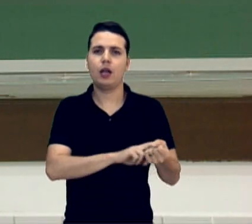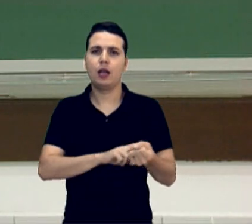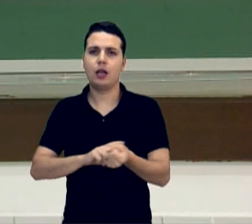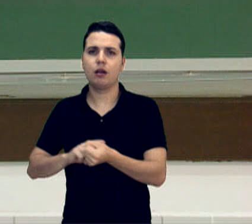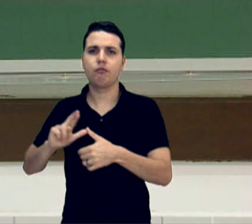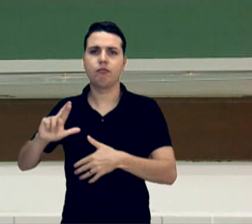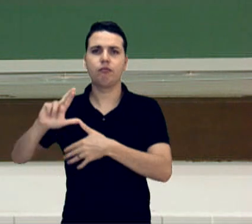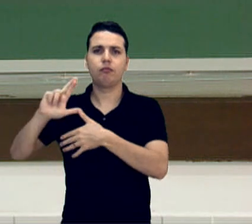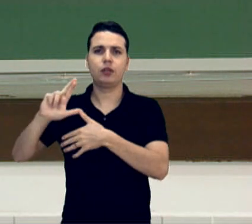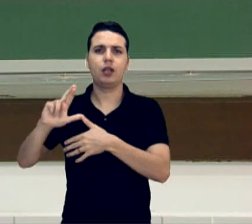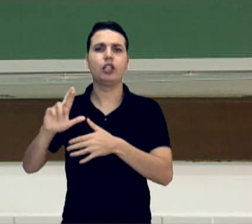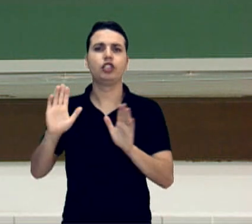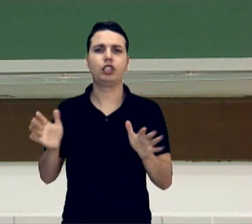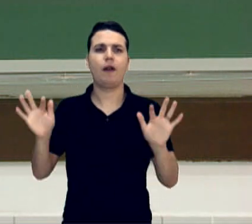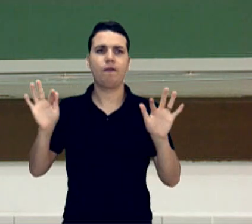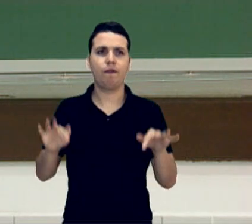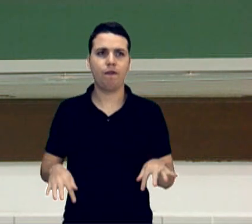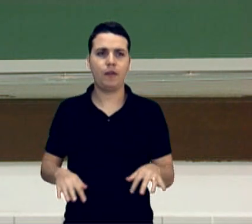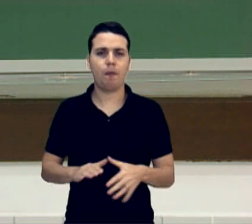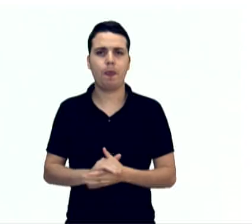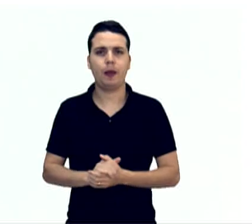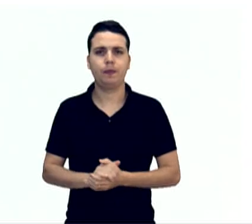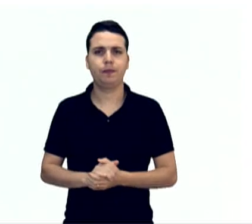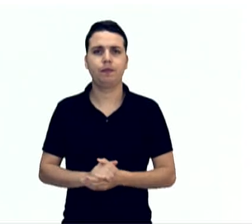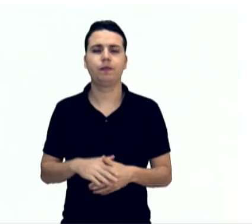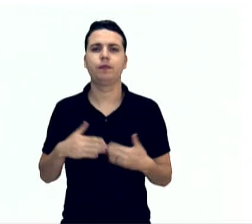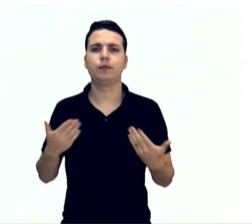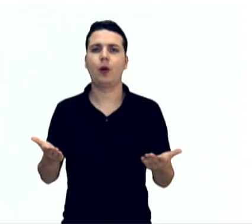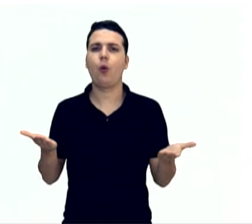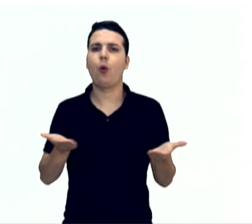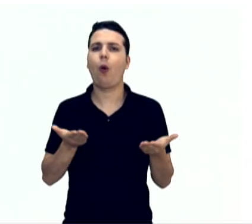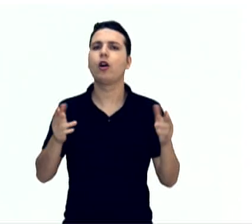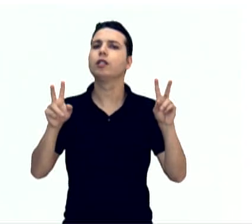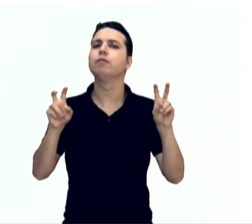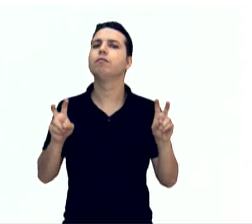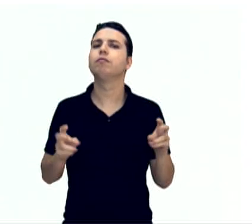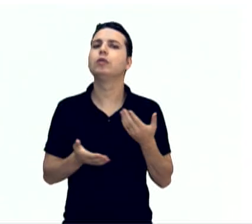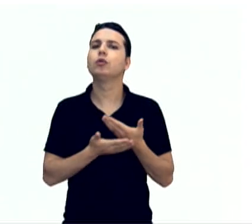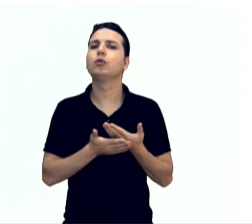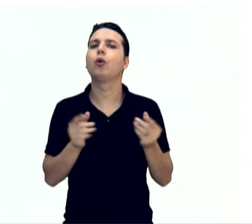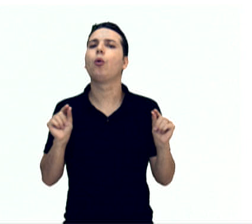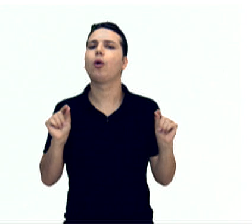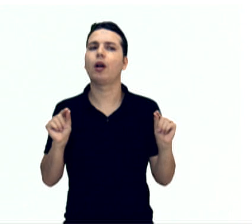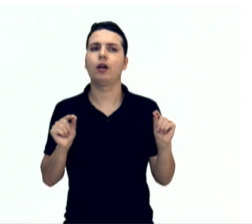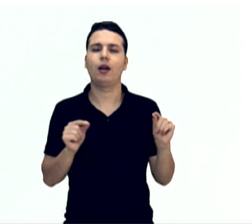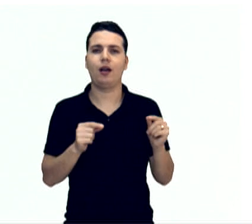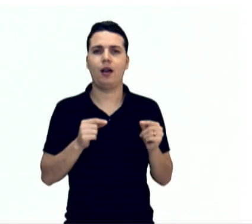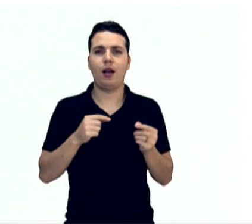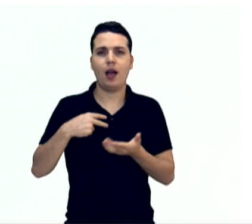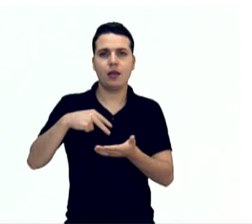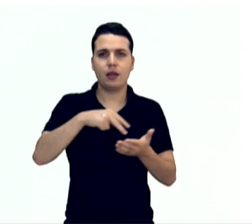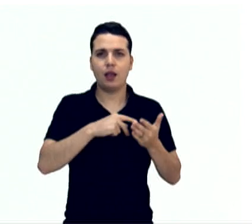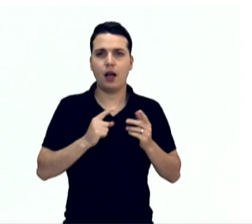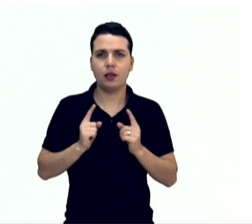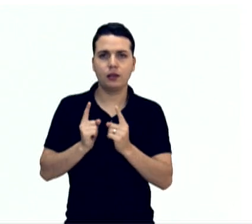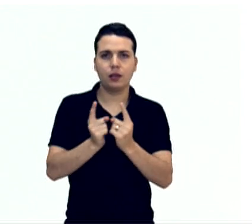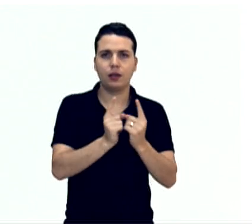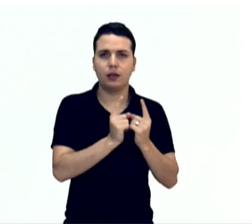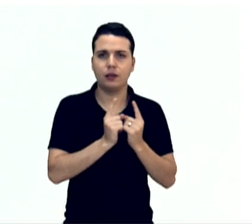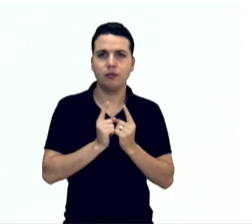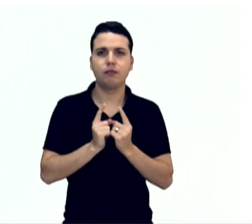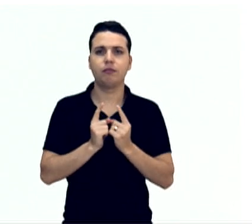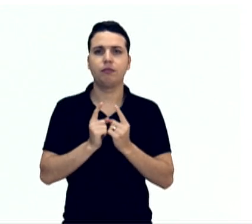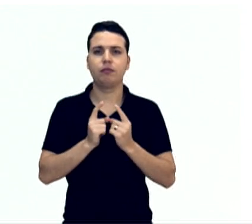latinos, nós chegamos ao final. Falamos então hoje da dança de salão, mais uma vez o que significa o casal,